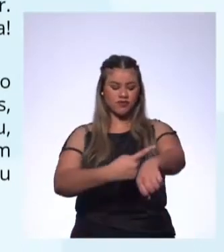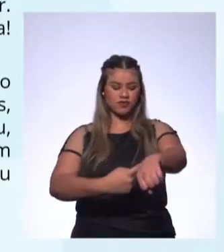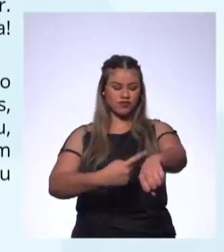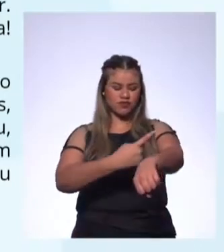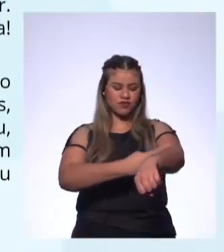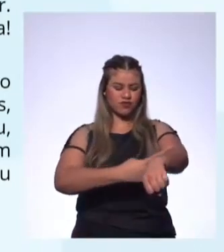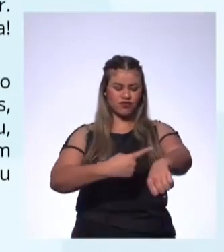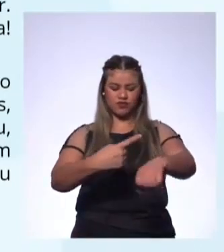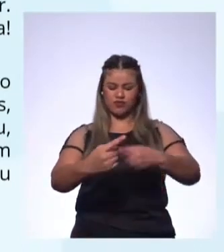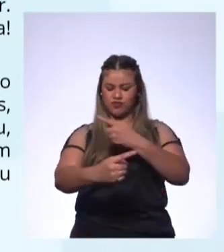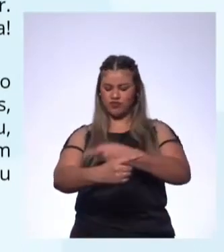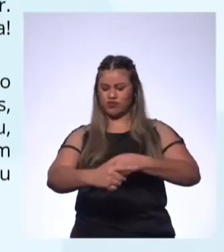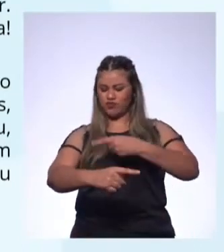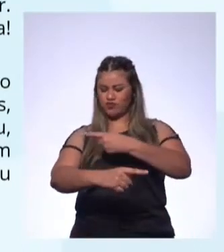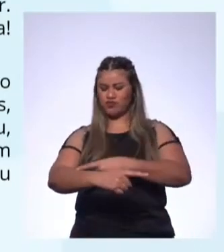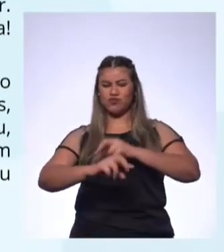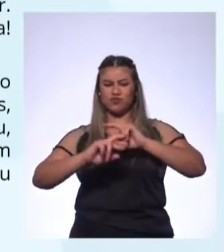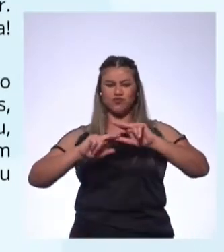nunca foi...